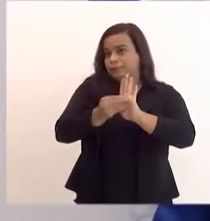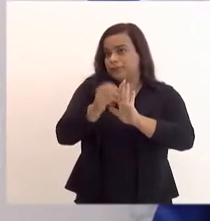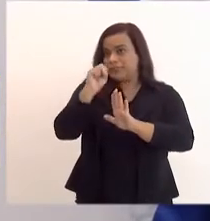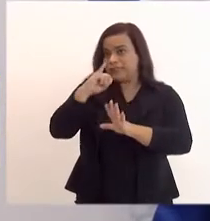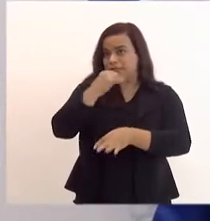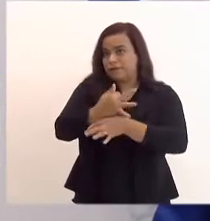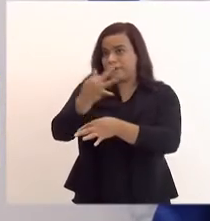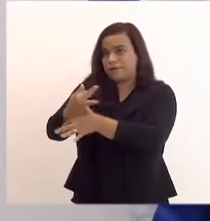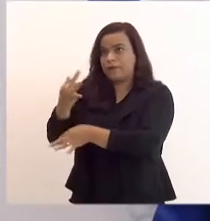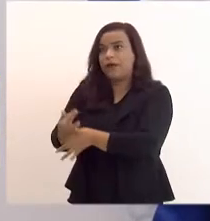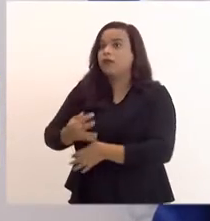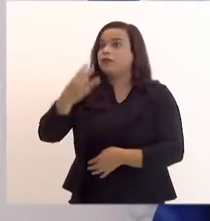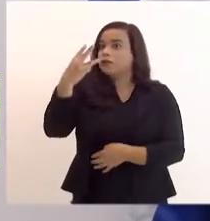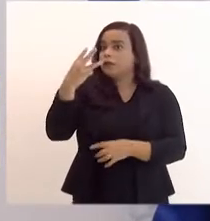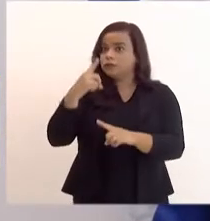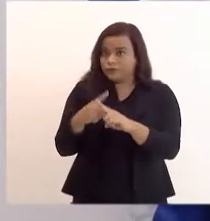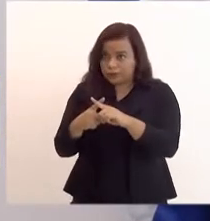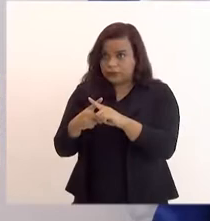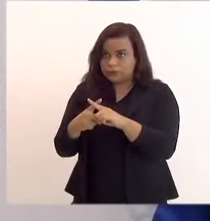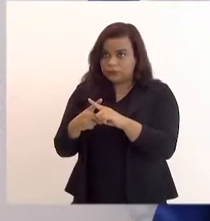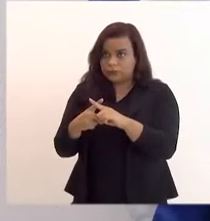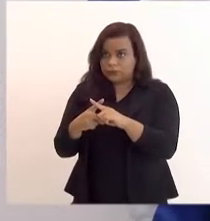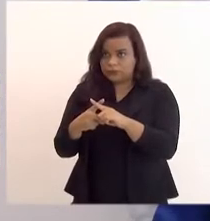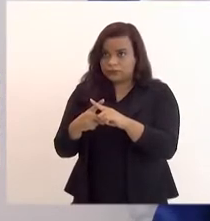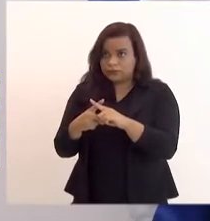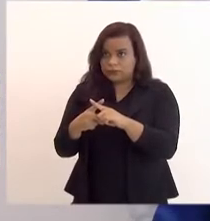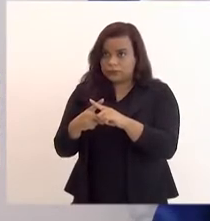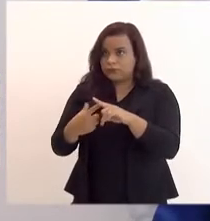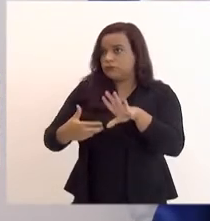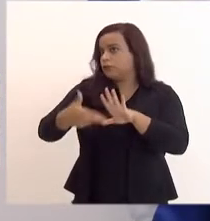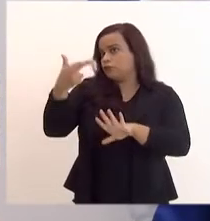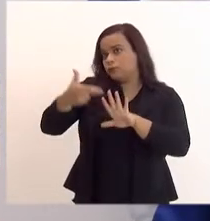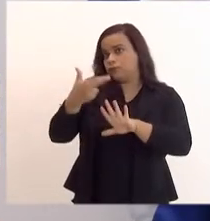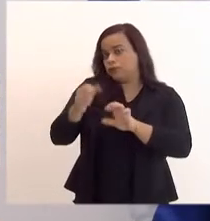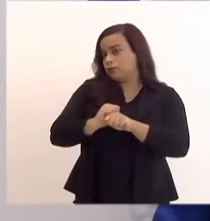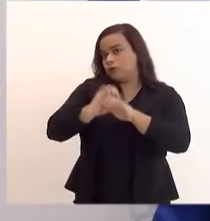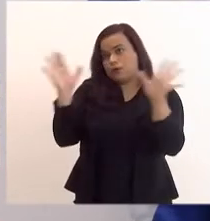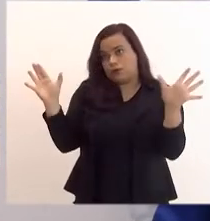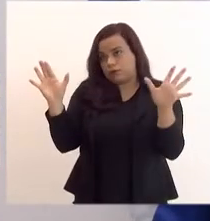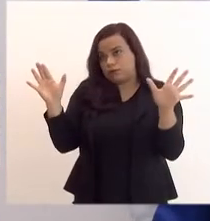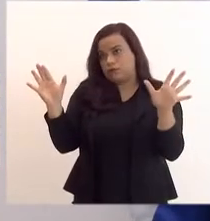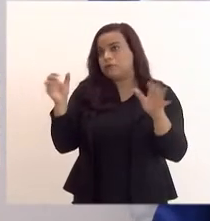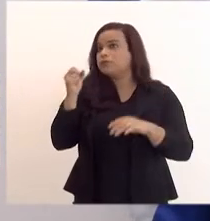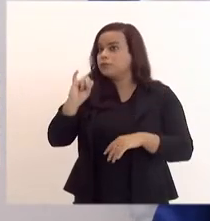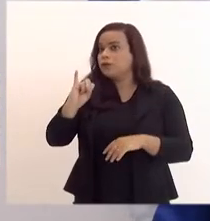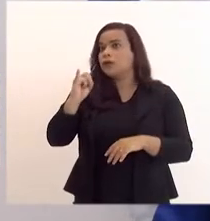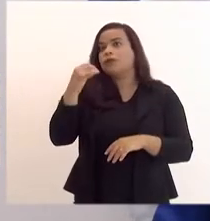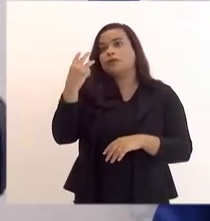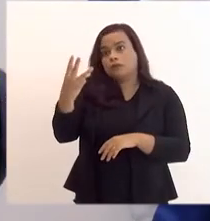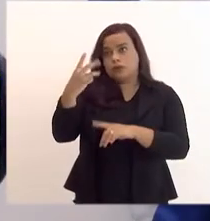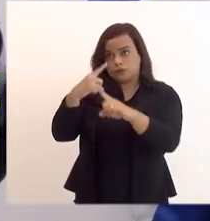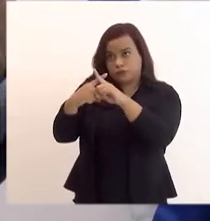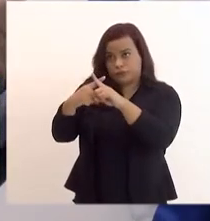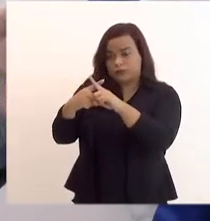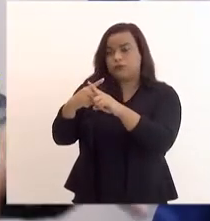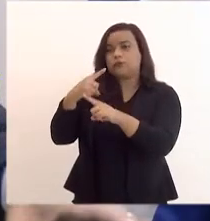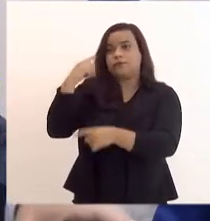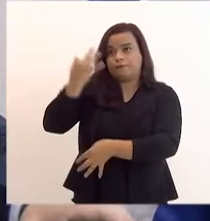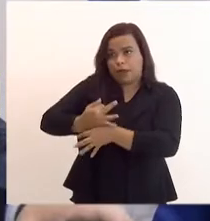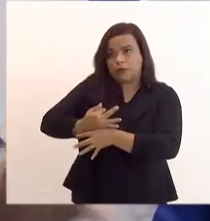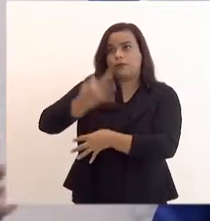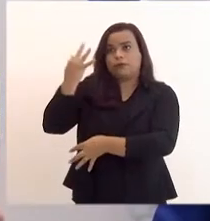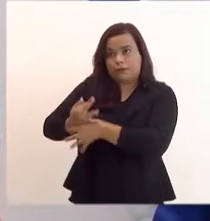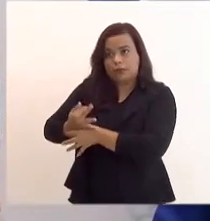Três faltas. O regimento é claro. O regimento é claro. E vamos embora. Partido indica outro. Queria colher também essa